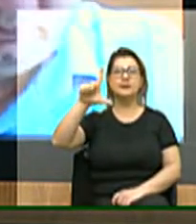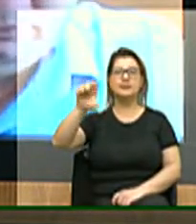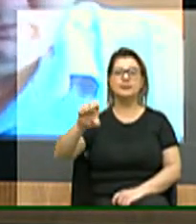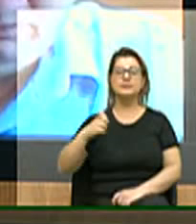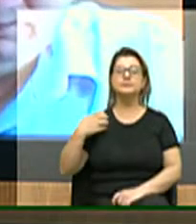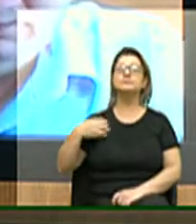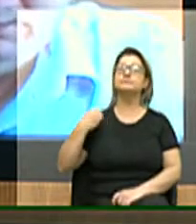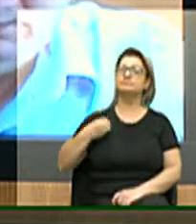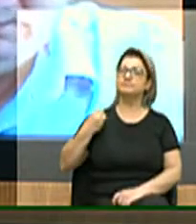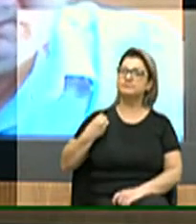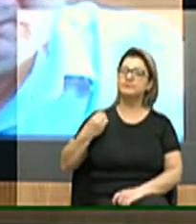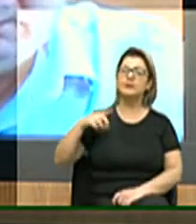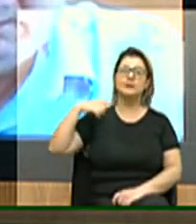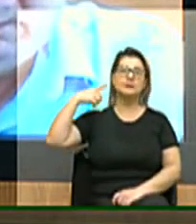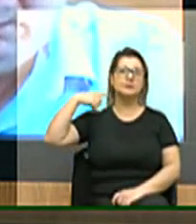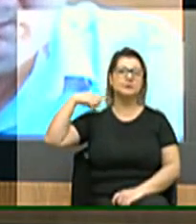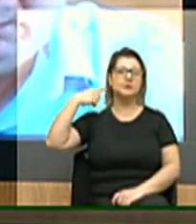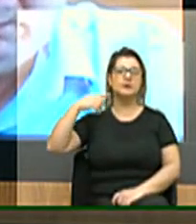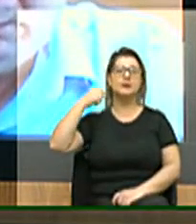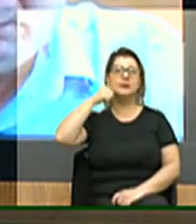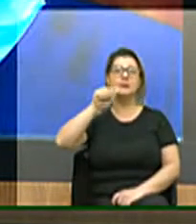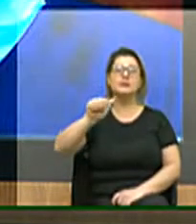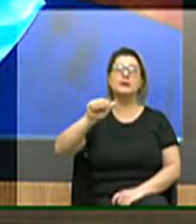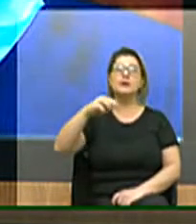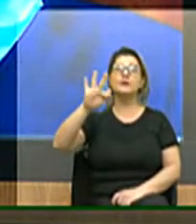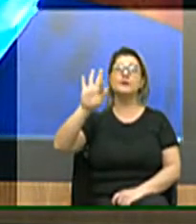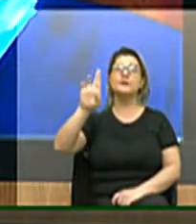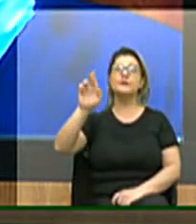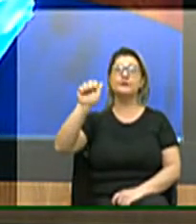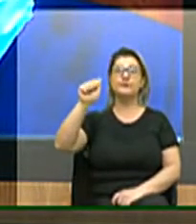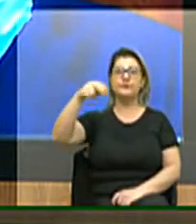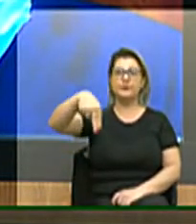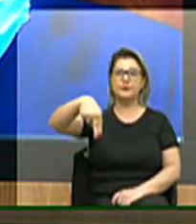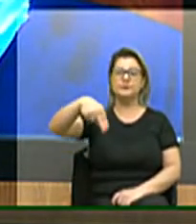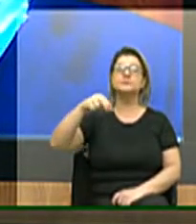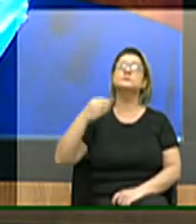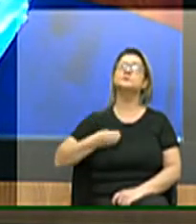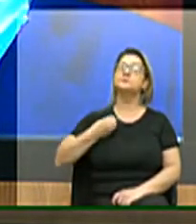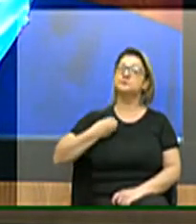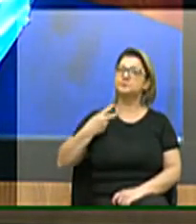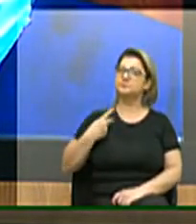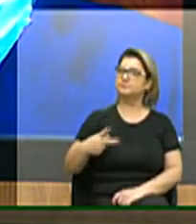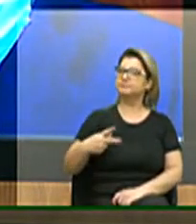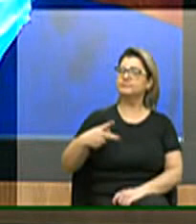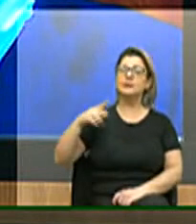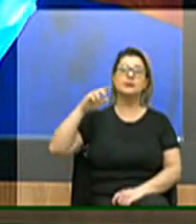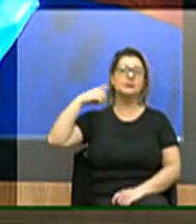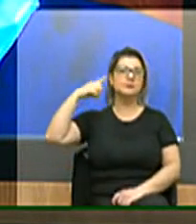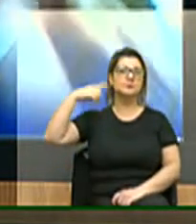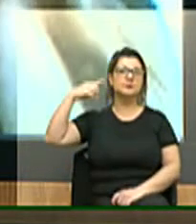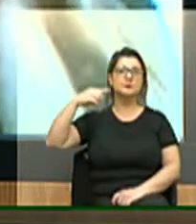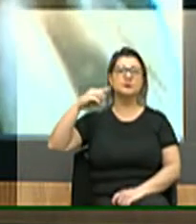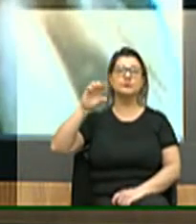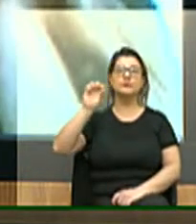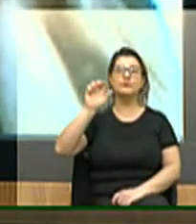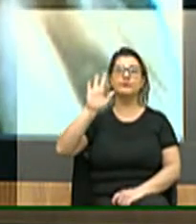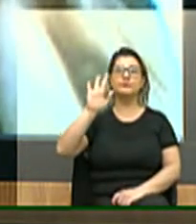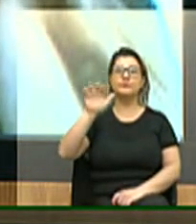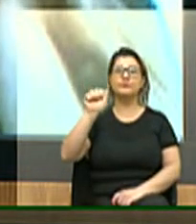presidente. Deputada França Mense. Presente, presidente. Deputado Fábio Osterman.